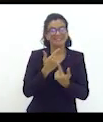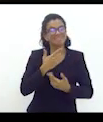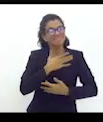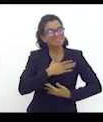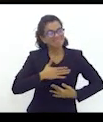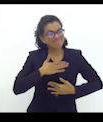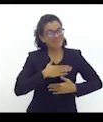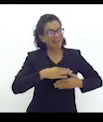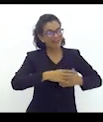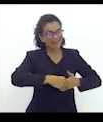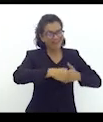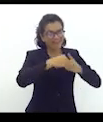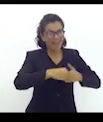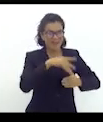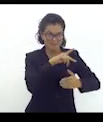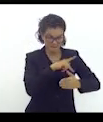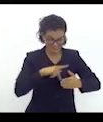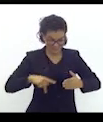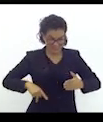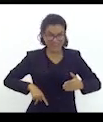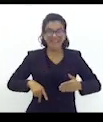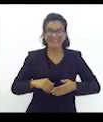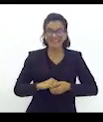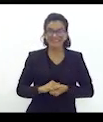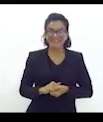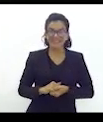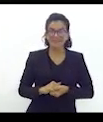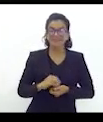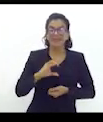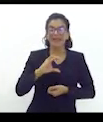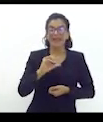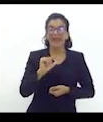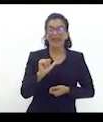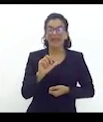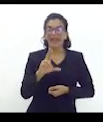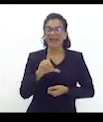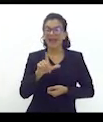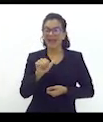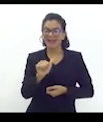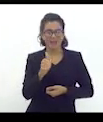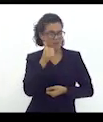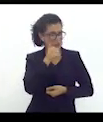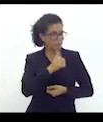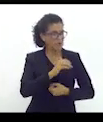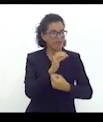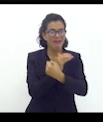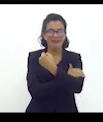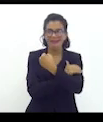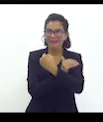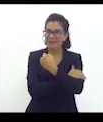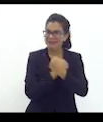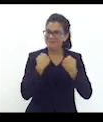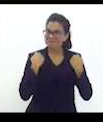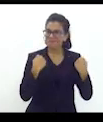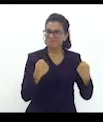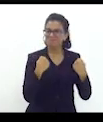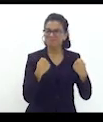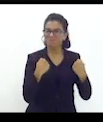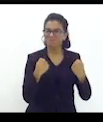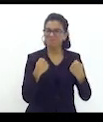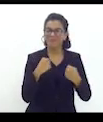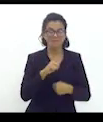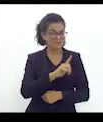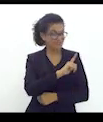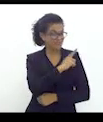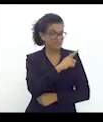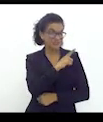aqui a nossa presidente do expediente inicial, a Carla Machado, essa grande mulher, também foi uma grande gestora